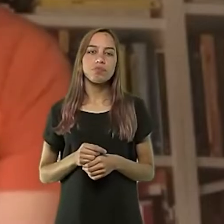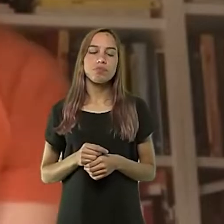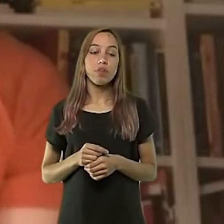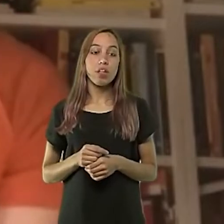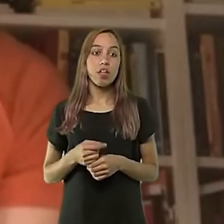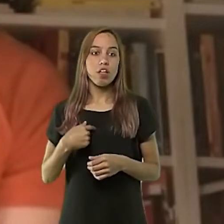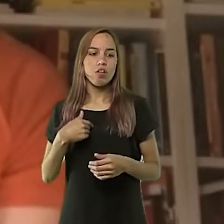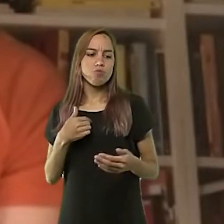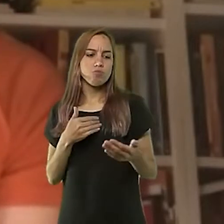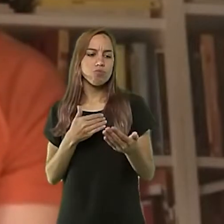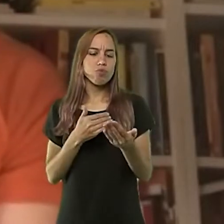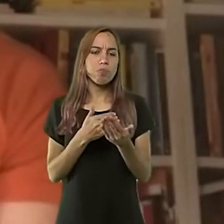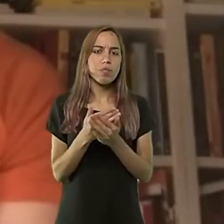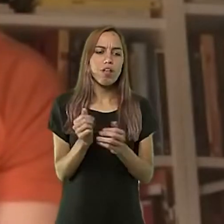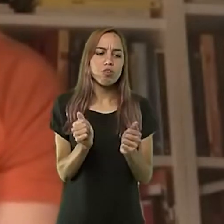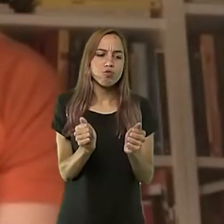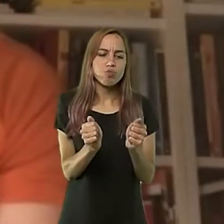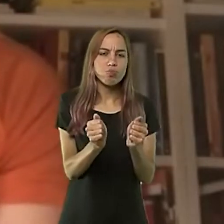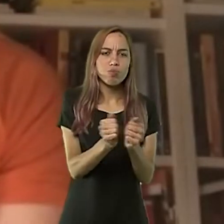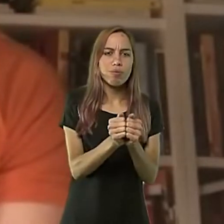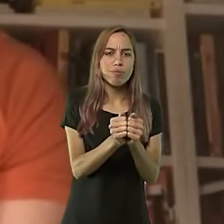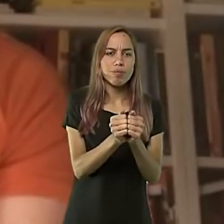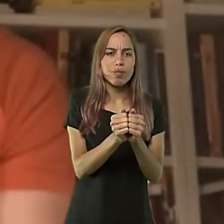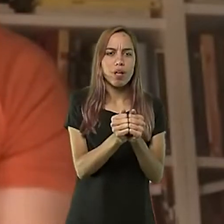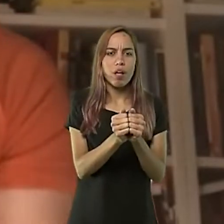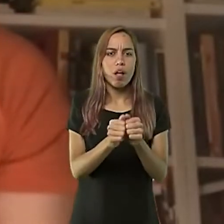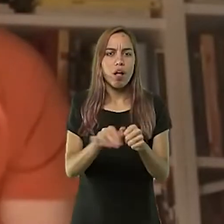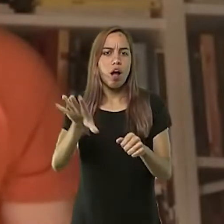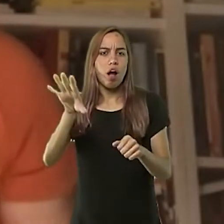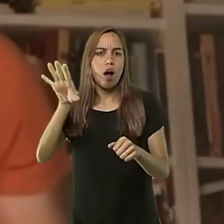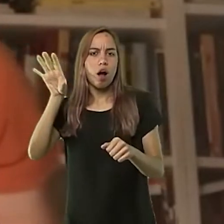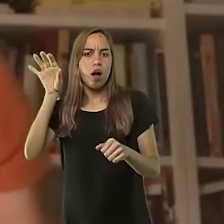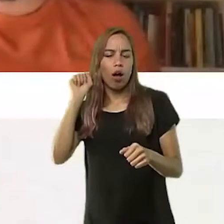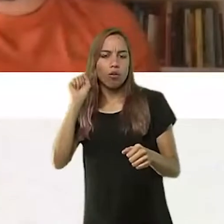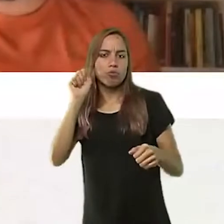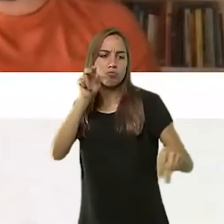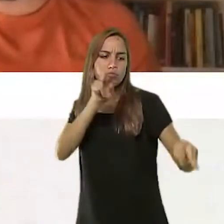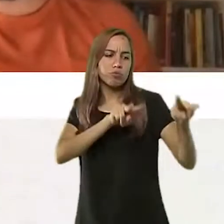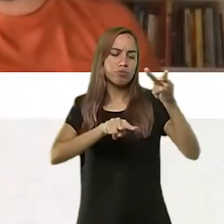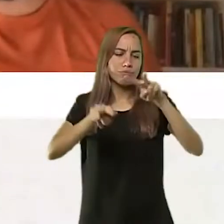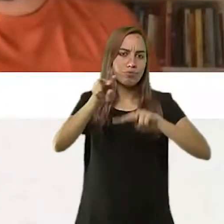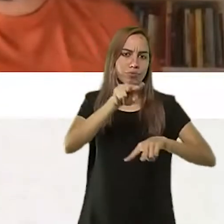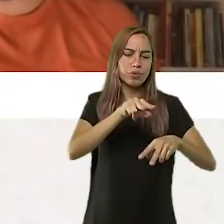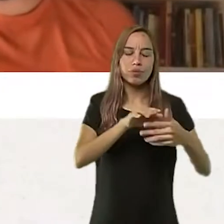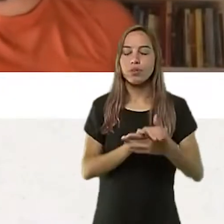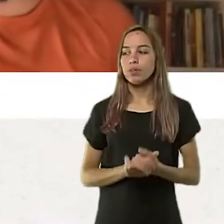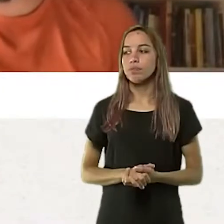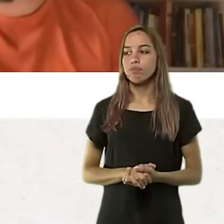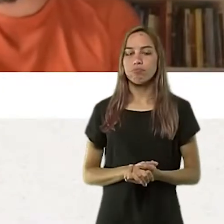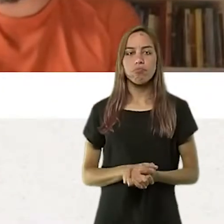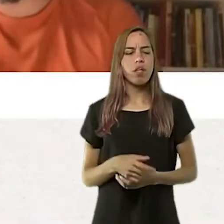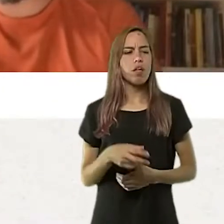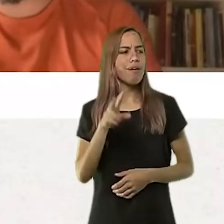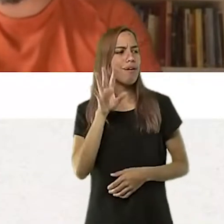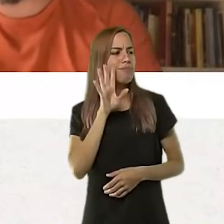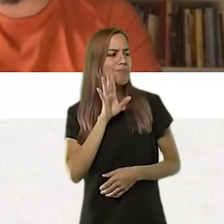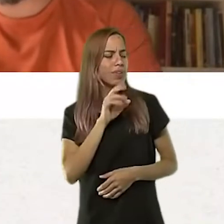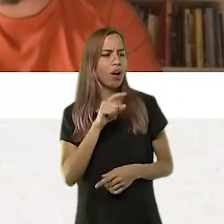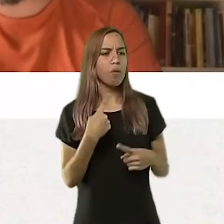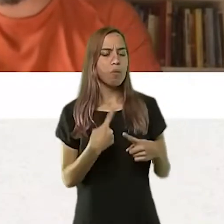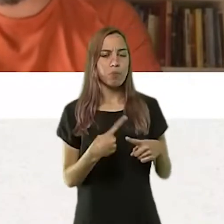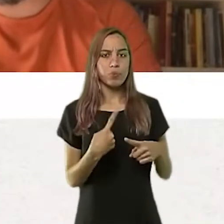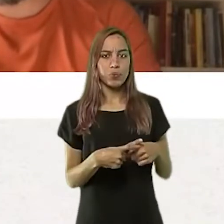audiovisual que é omnipresente nas nossas vidas. É interessante porque essa